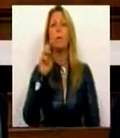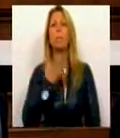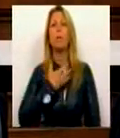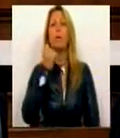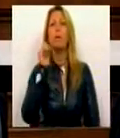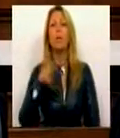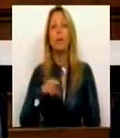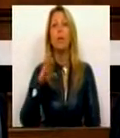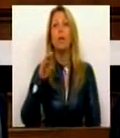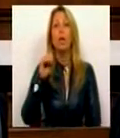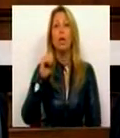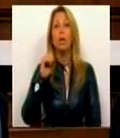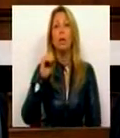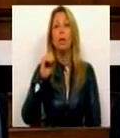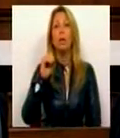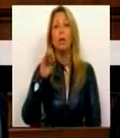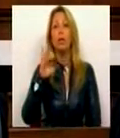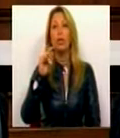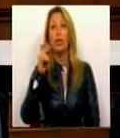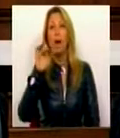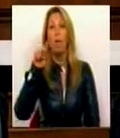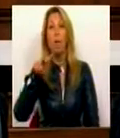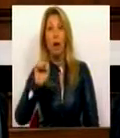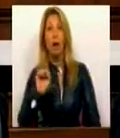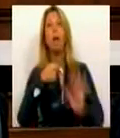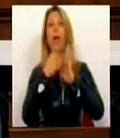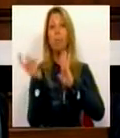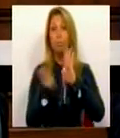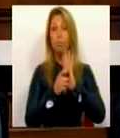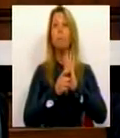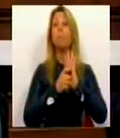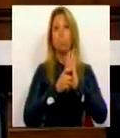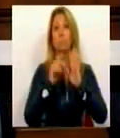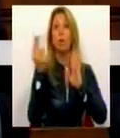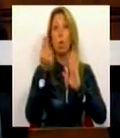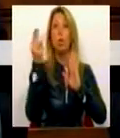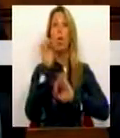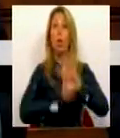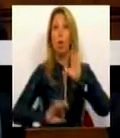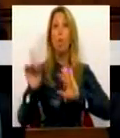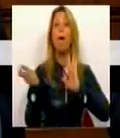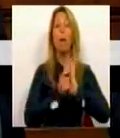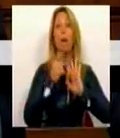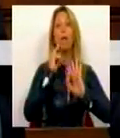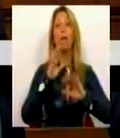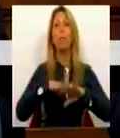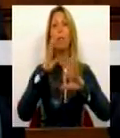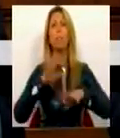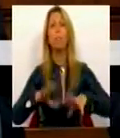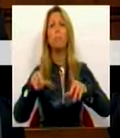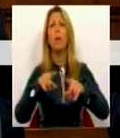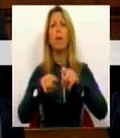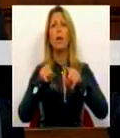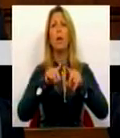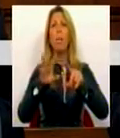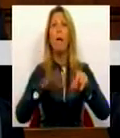está claramente na agenda da União Europeia e os desenvolvimentos na esfera da política